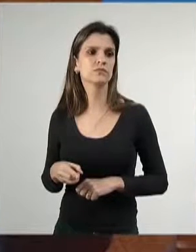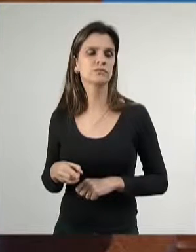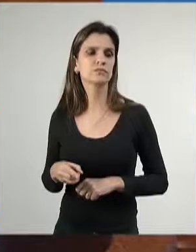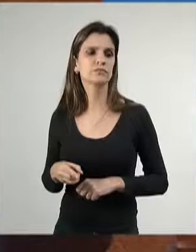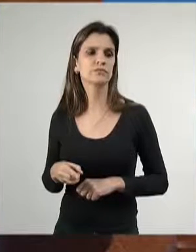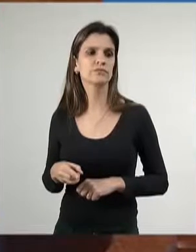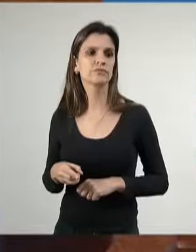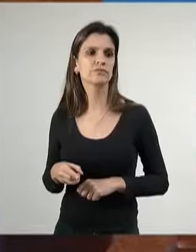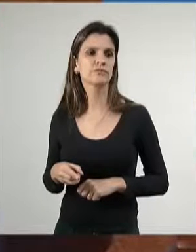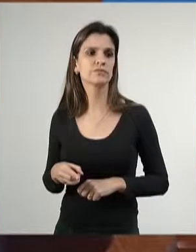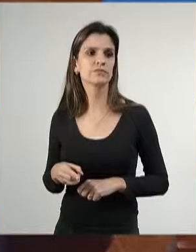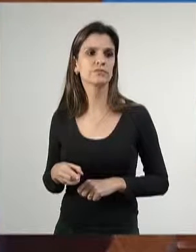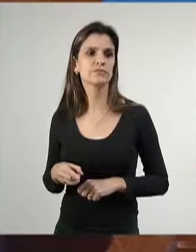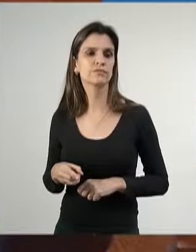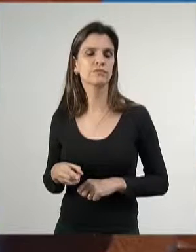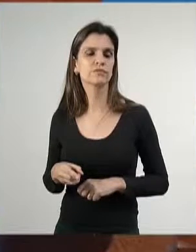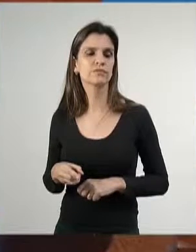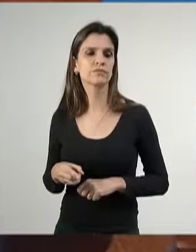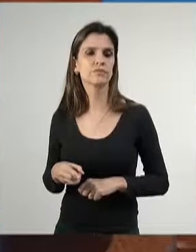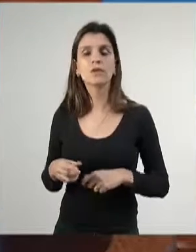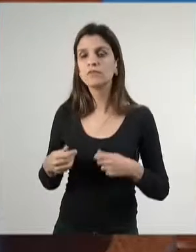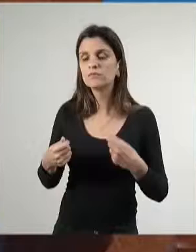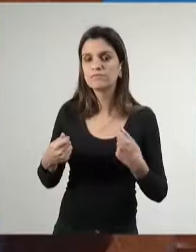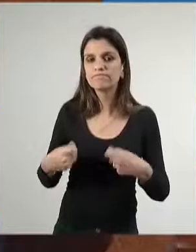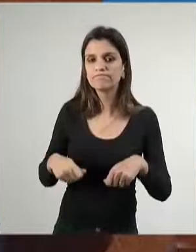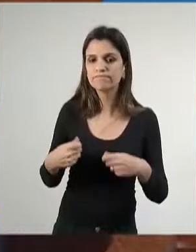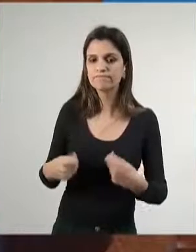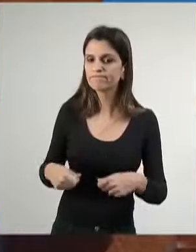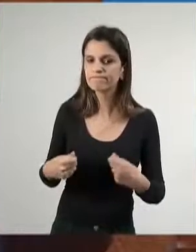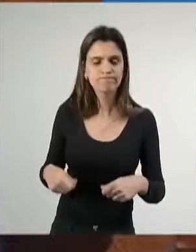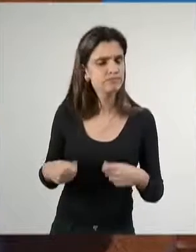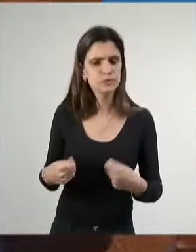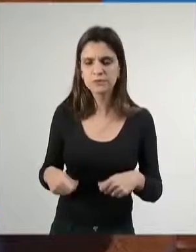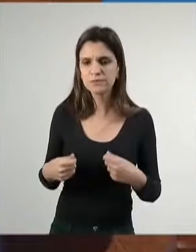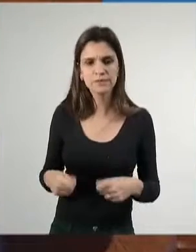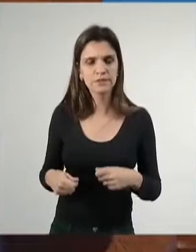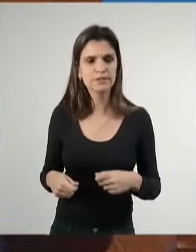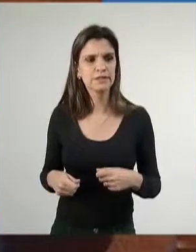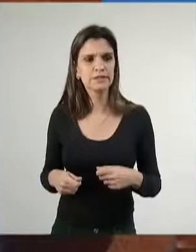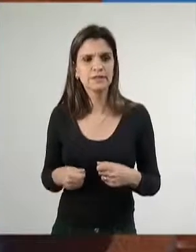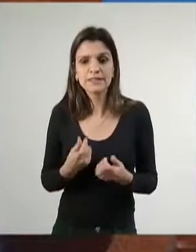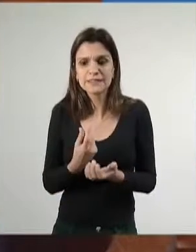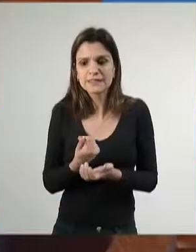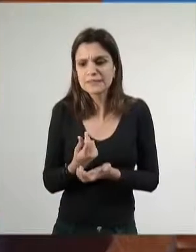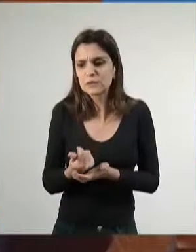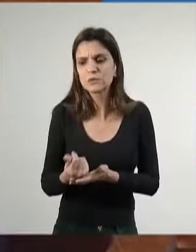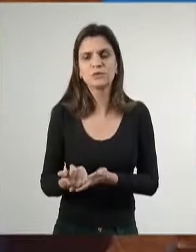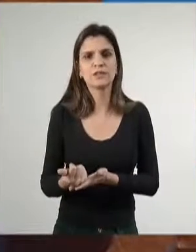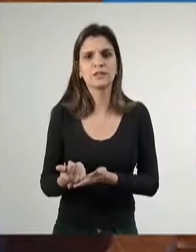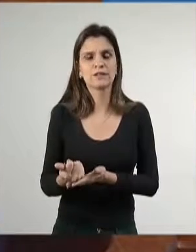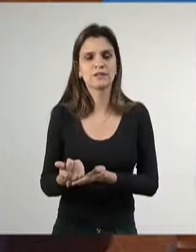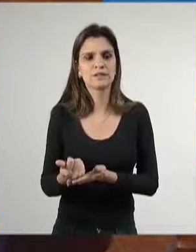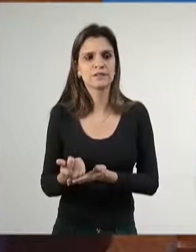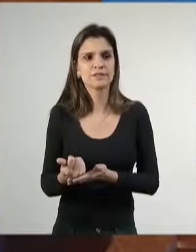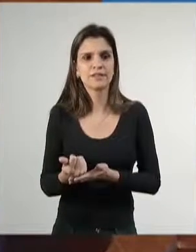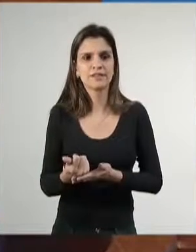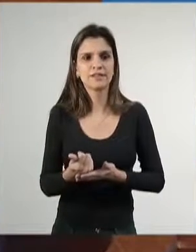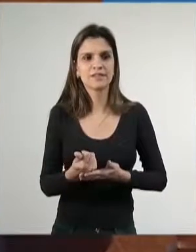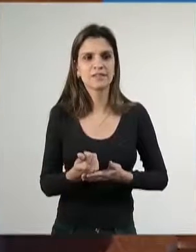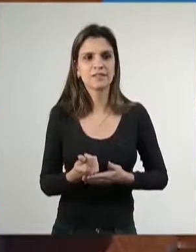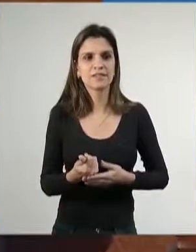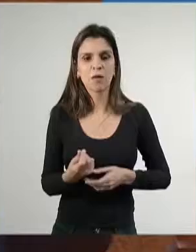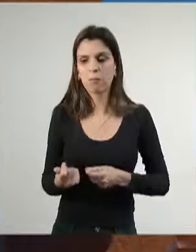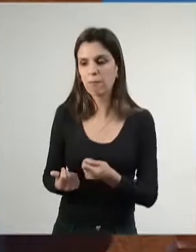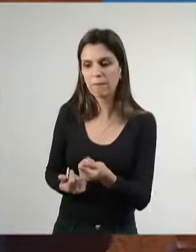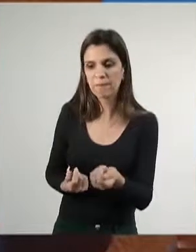você não precisa necessariamente ter a demonstração do impacto financeiro, desde que a